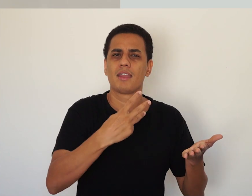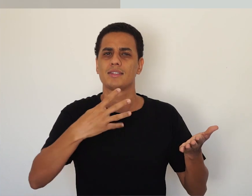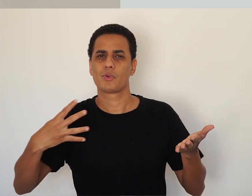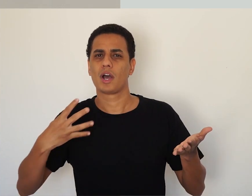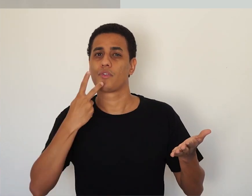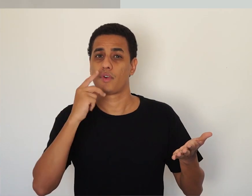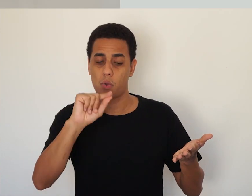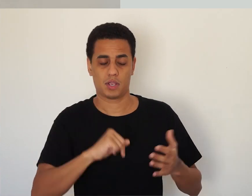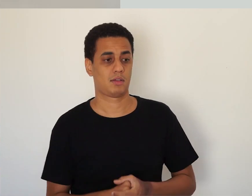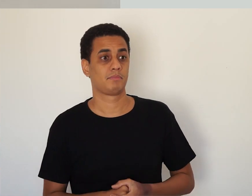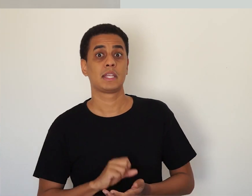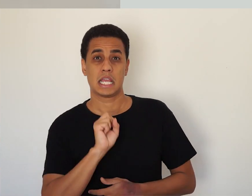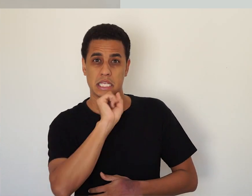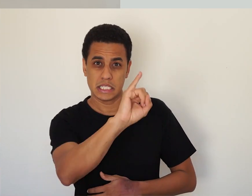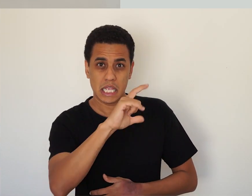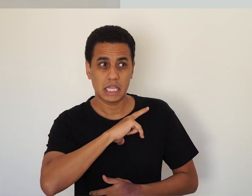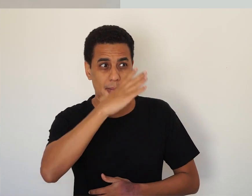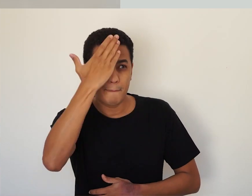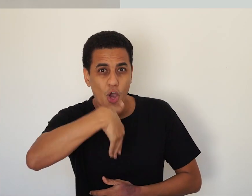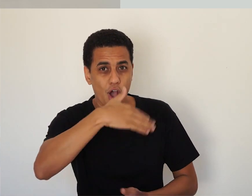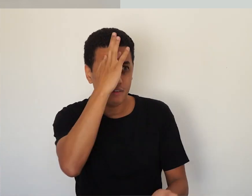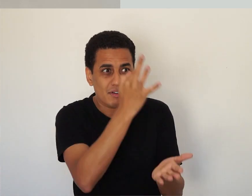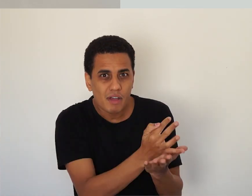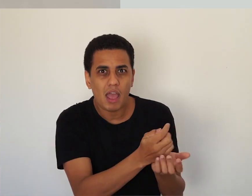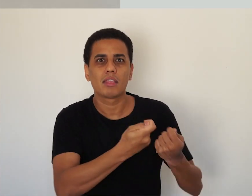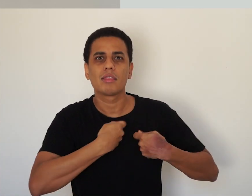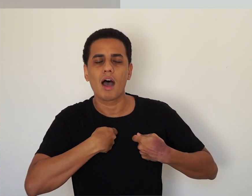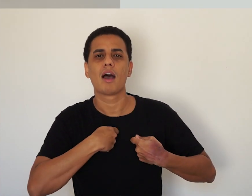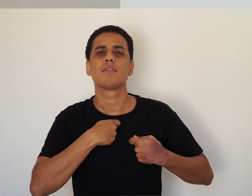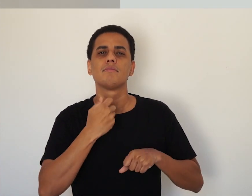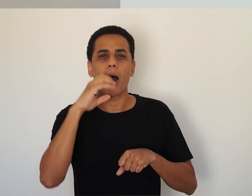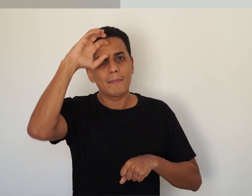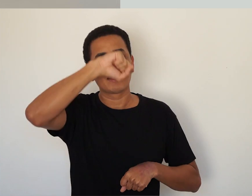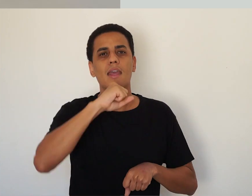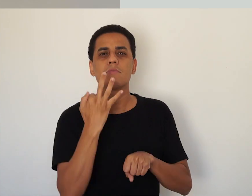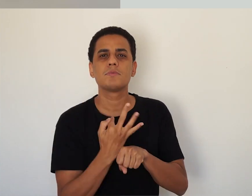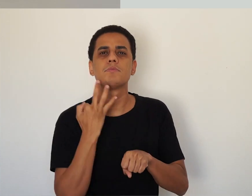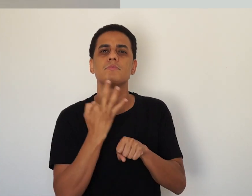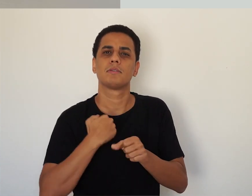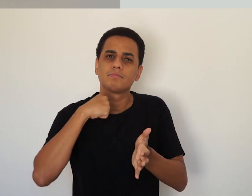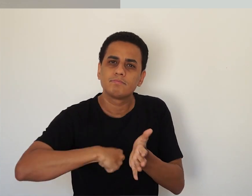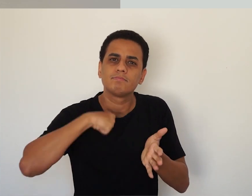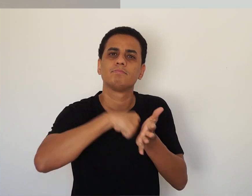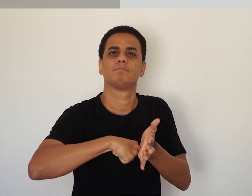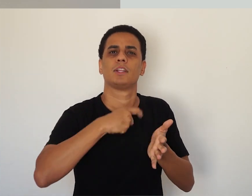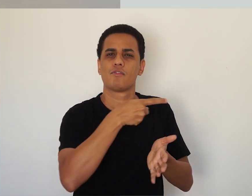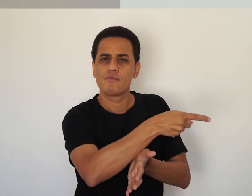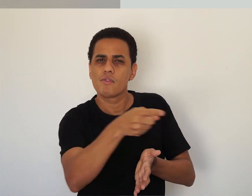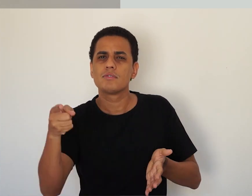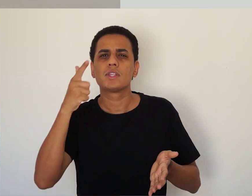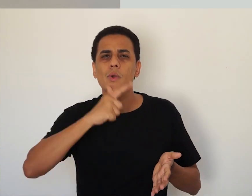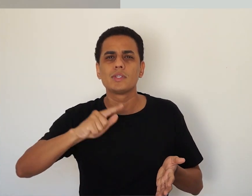3 e 4, que a prova da sua fé produz perseverança. E a perseverança deve ter ação completa, a fim